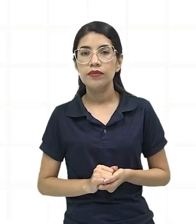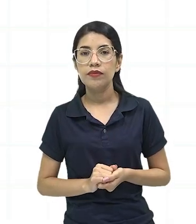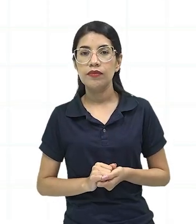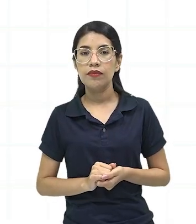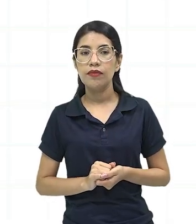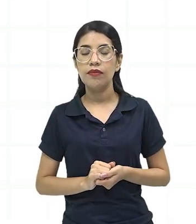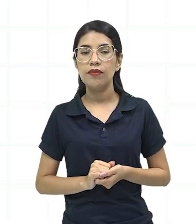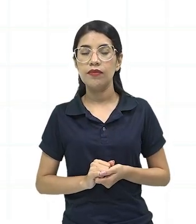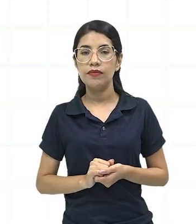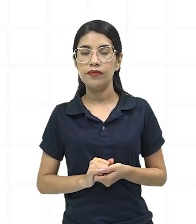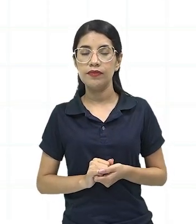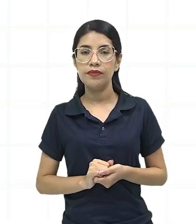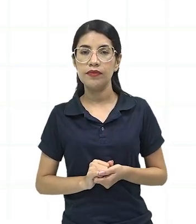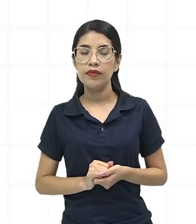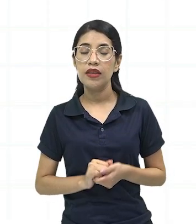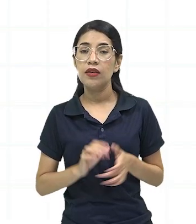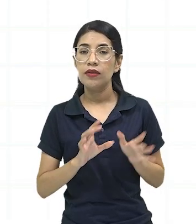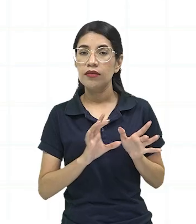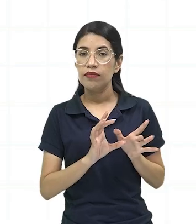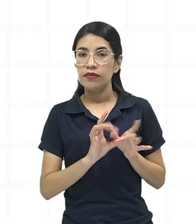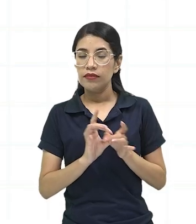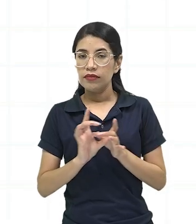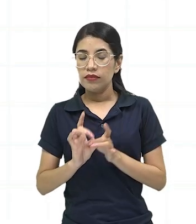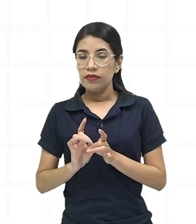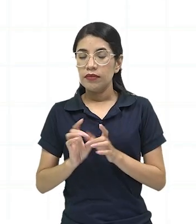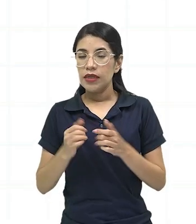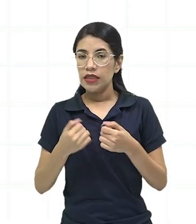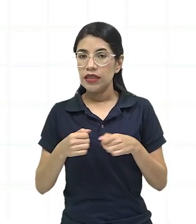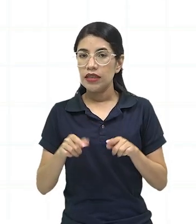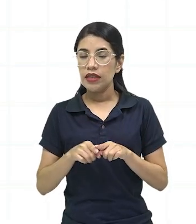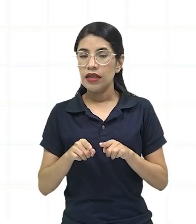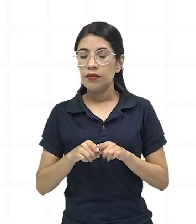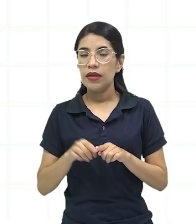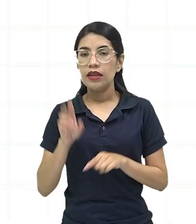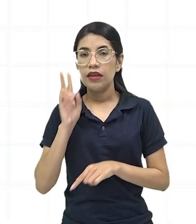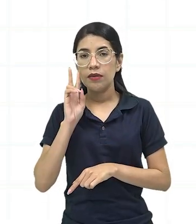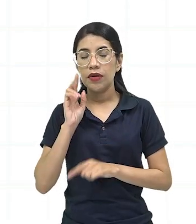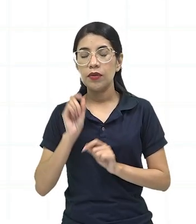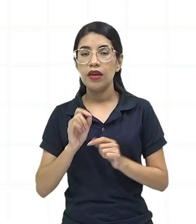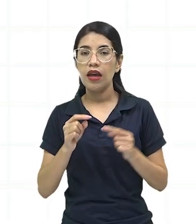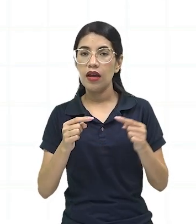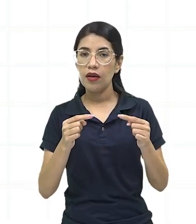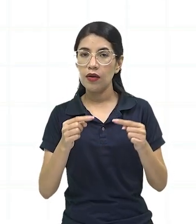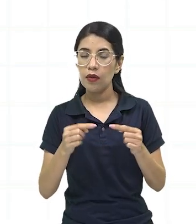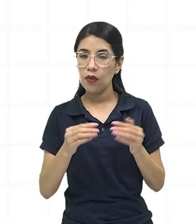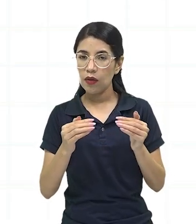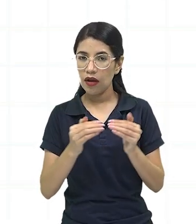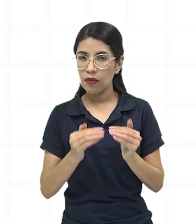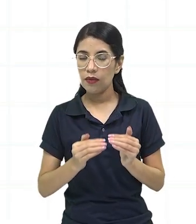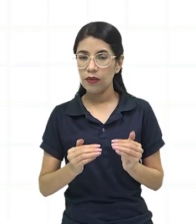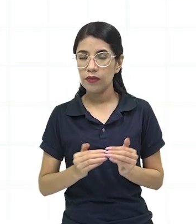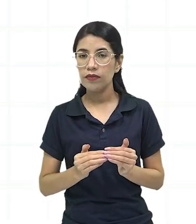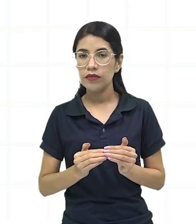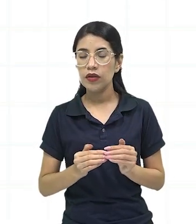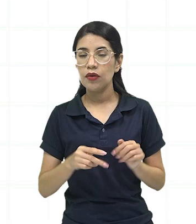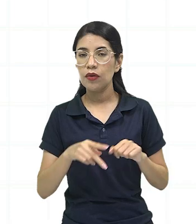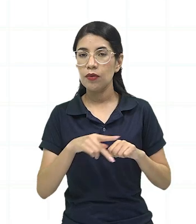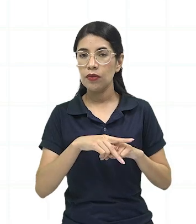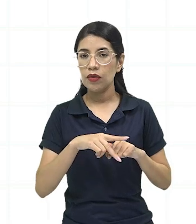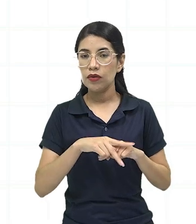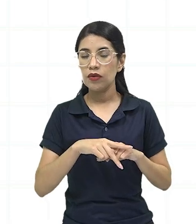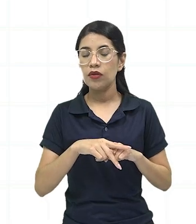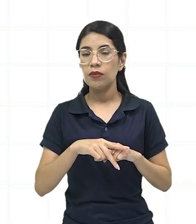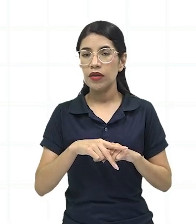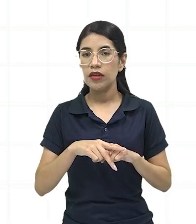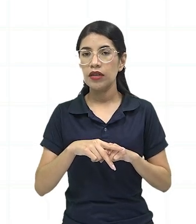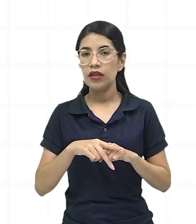essa coesão, é importante a gente lembrar da concordância. O pronome, ele acompanha